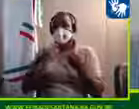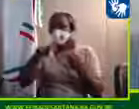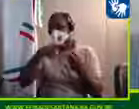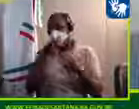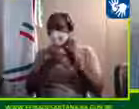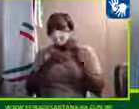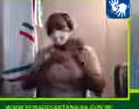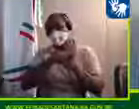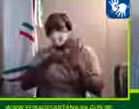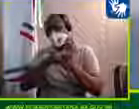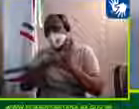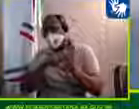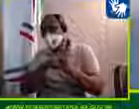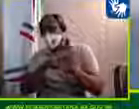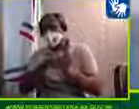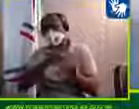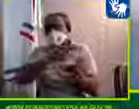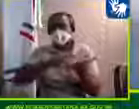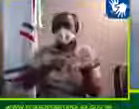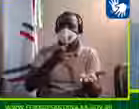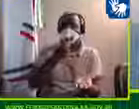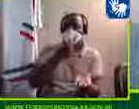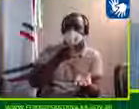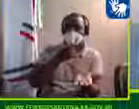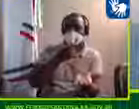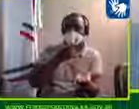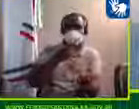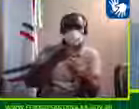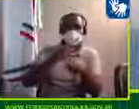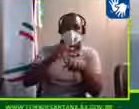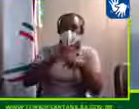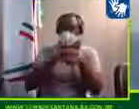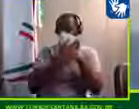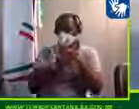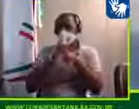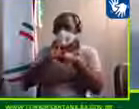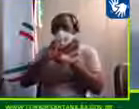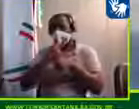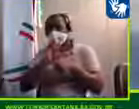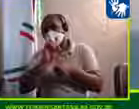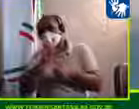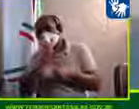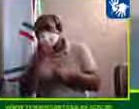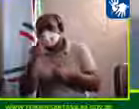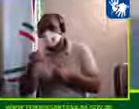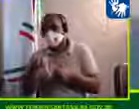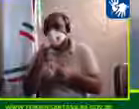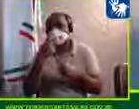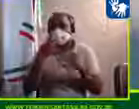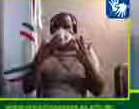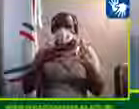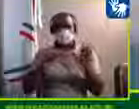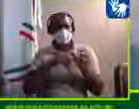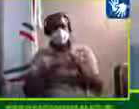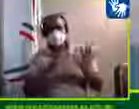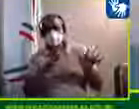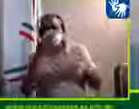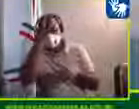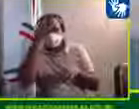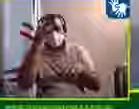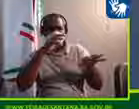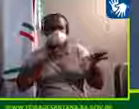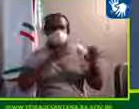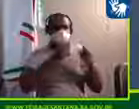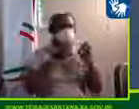de teste de vacinas contra a Covid-19. E ele chegou até a falar que foi procurado, não revelou,